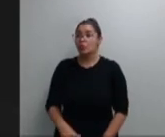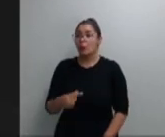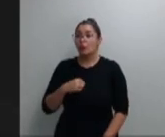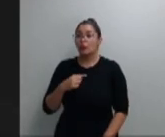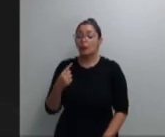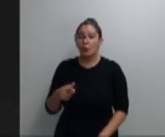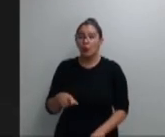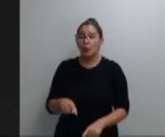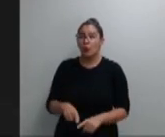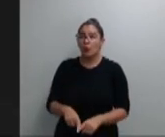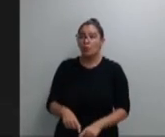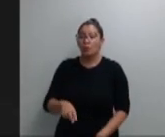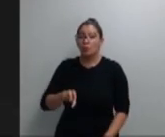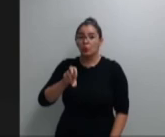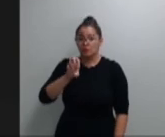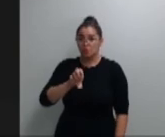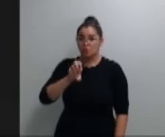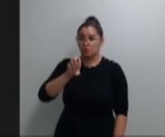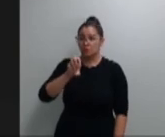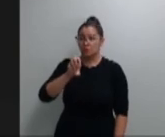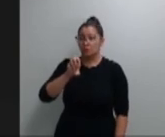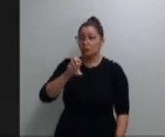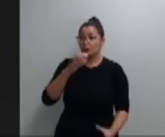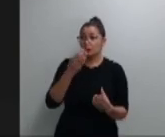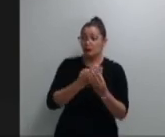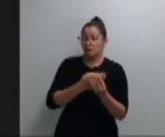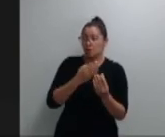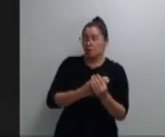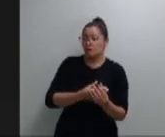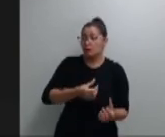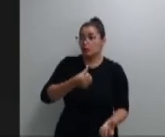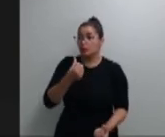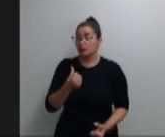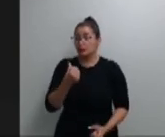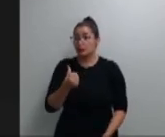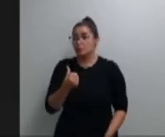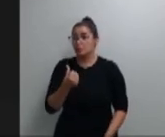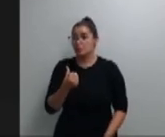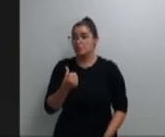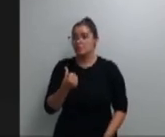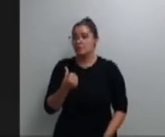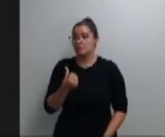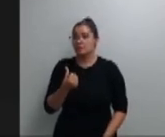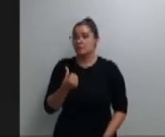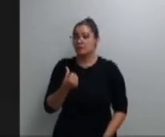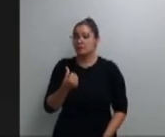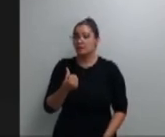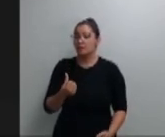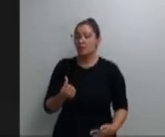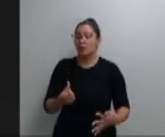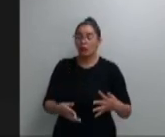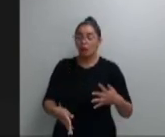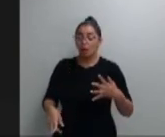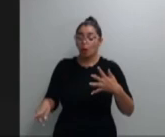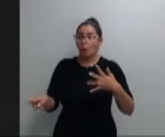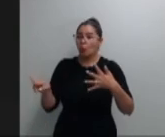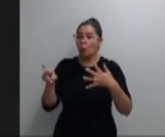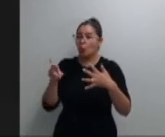os itens cinco e seis vou apregoar agravo em recurso especial 1